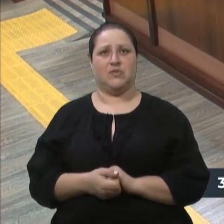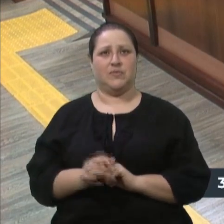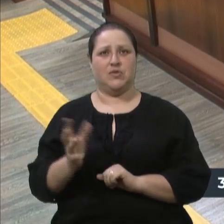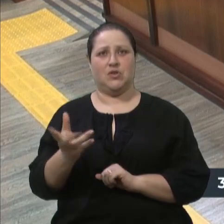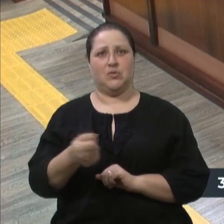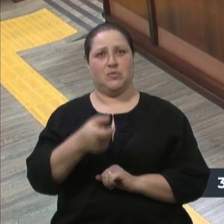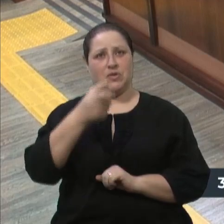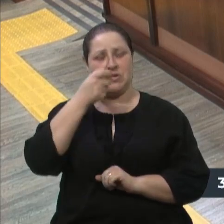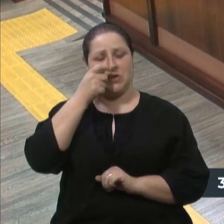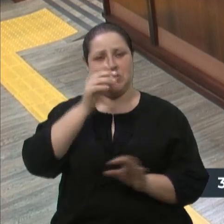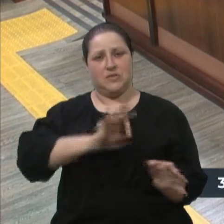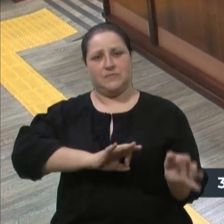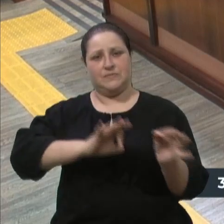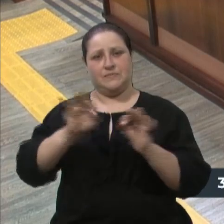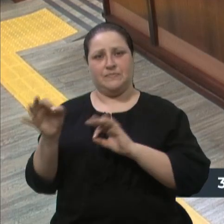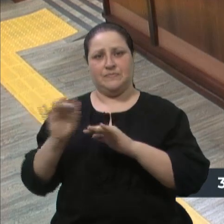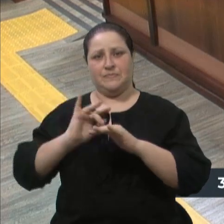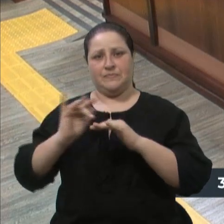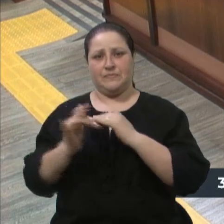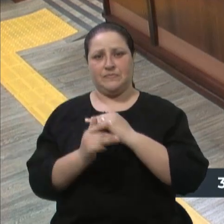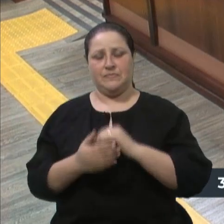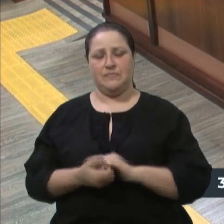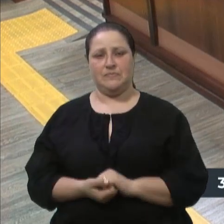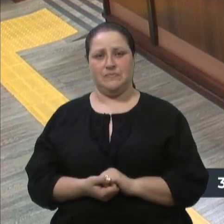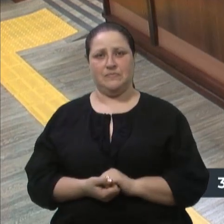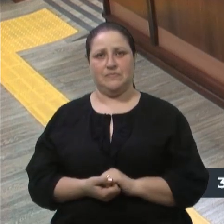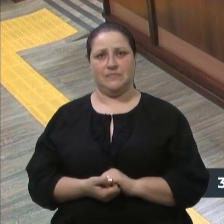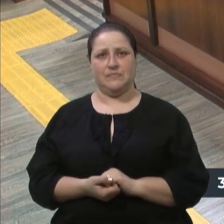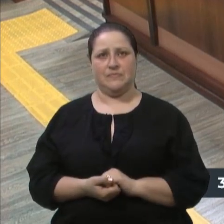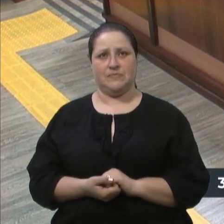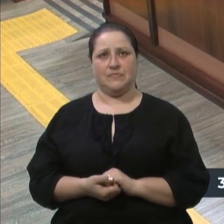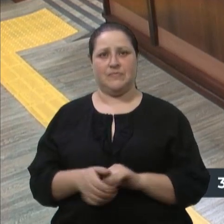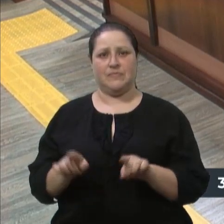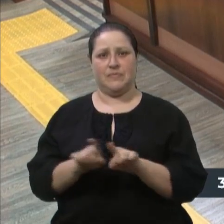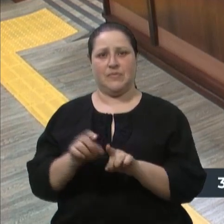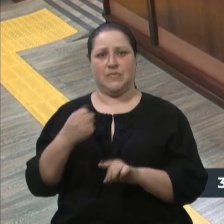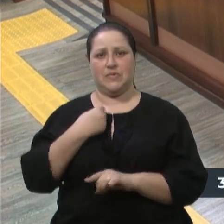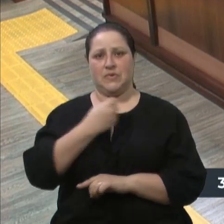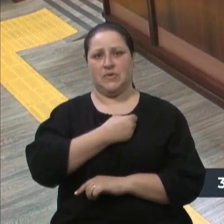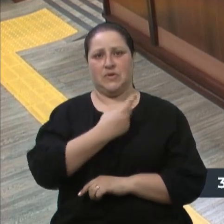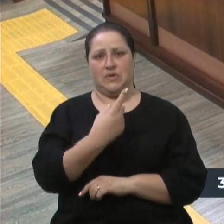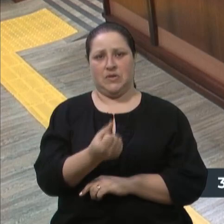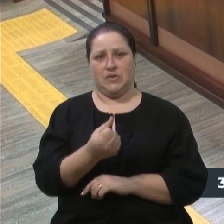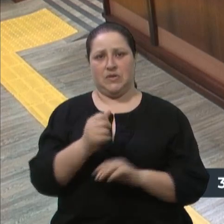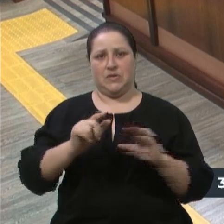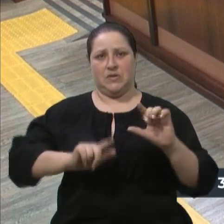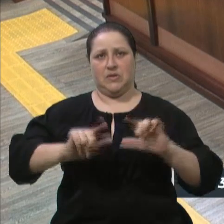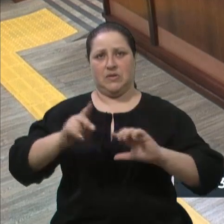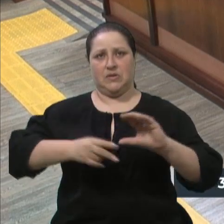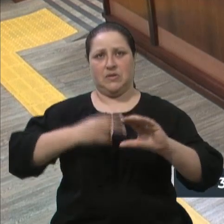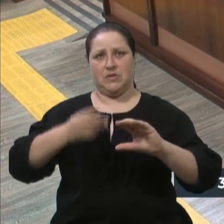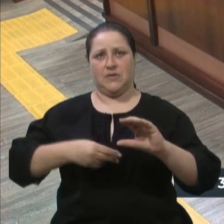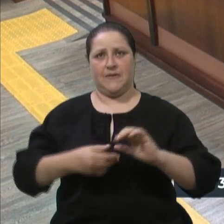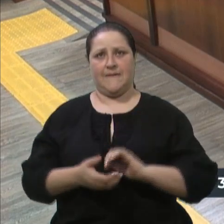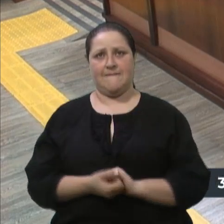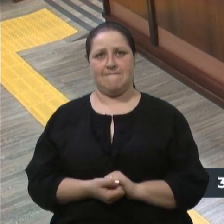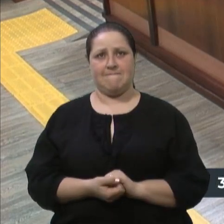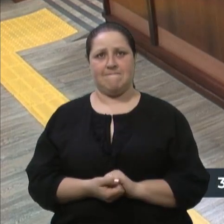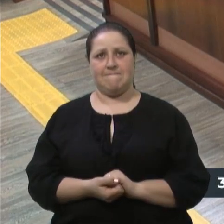acompanham através das redes sociais e do canal 16 da TV Câmara. Eu quero trazer